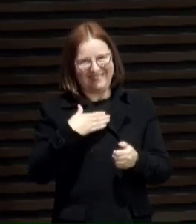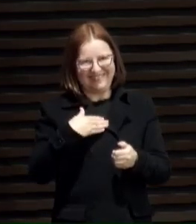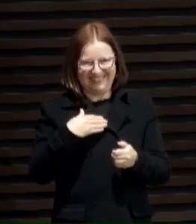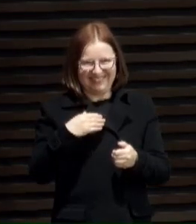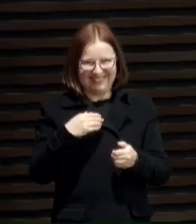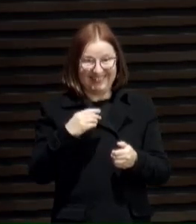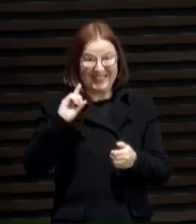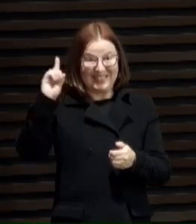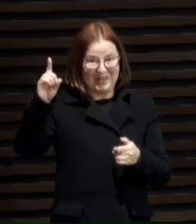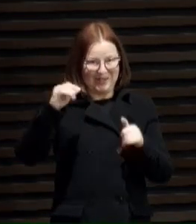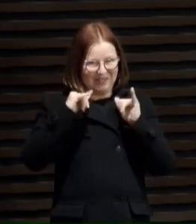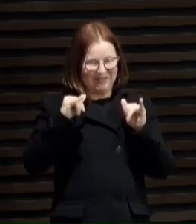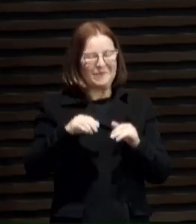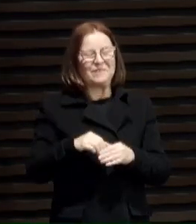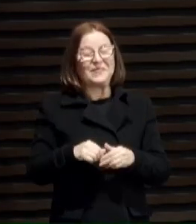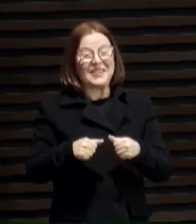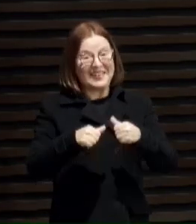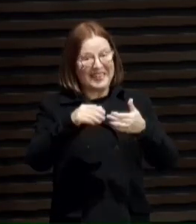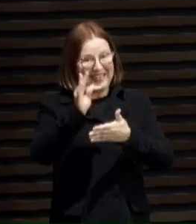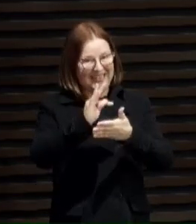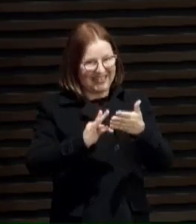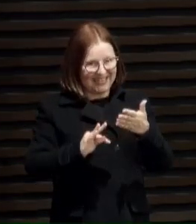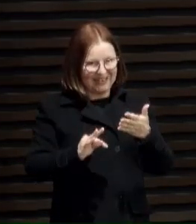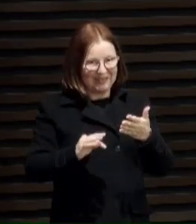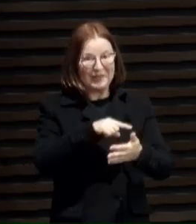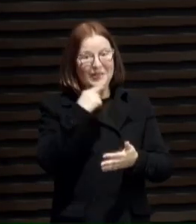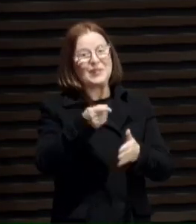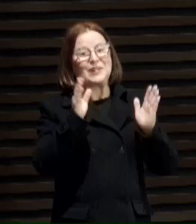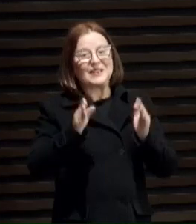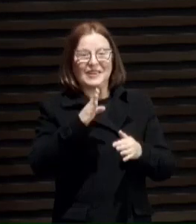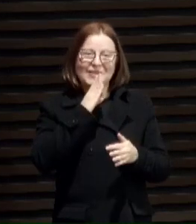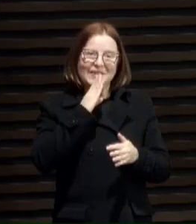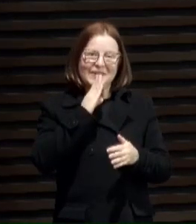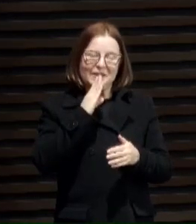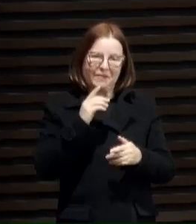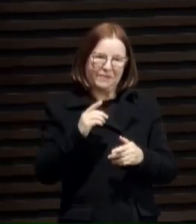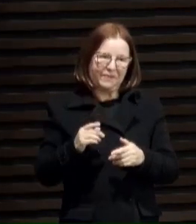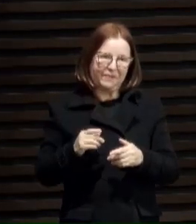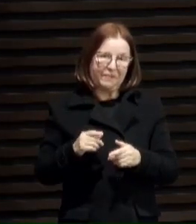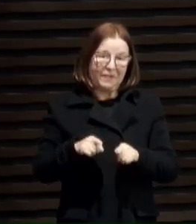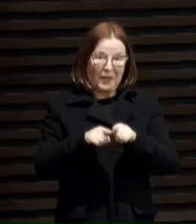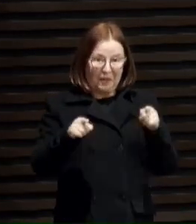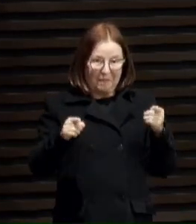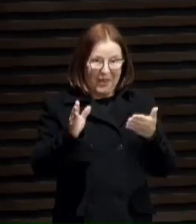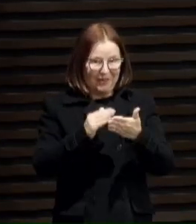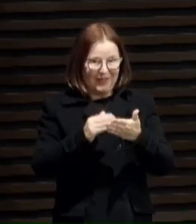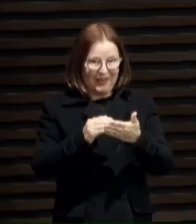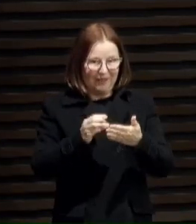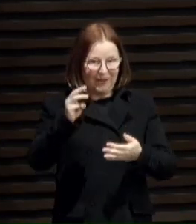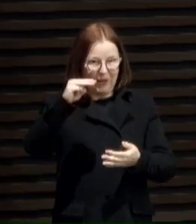é um texto que a gente tem muito conhecimento, porque fala-se muito, mas o livro de